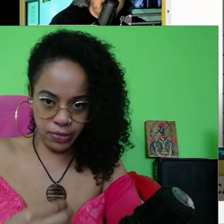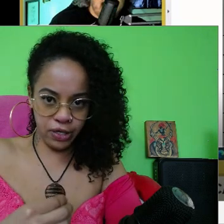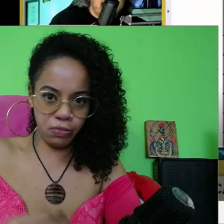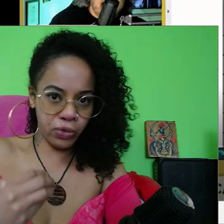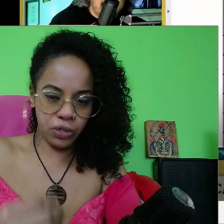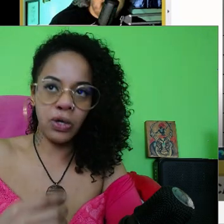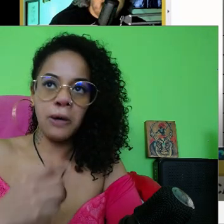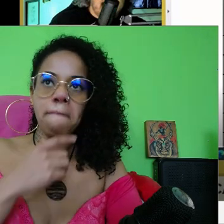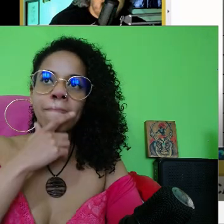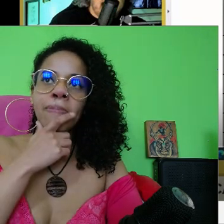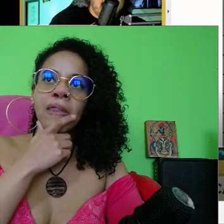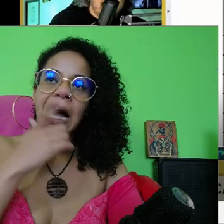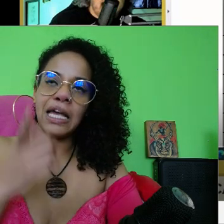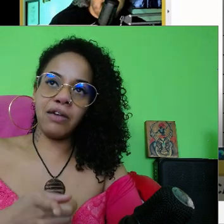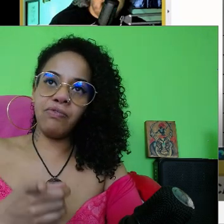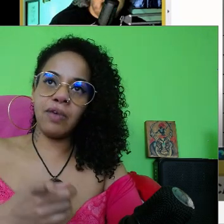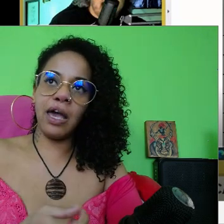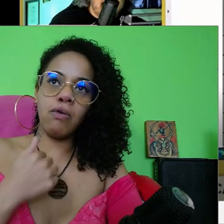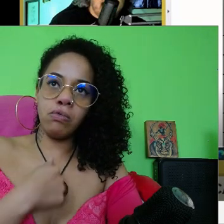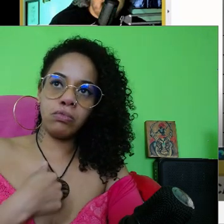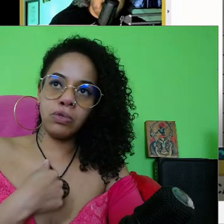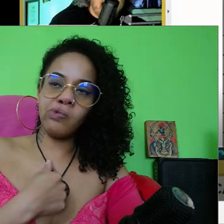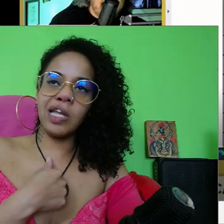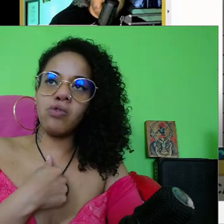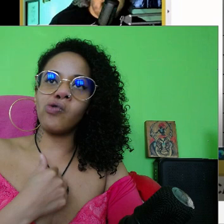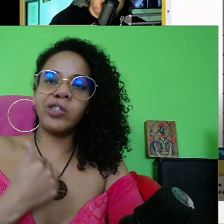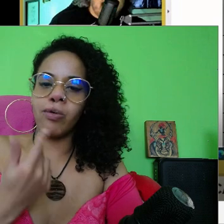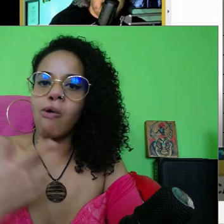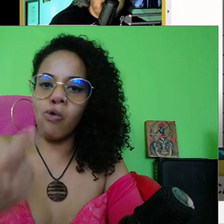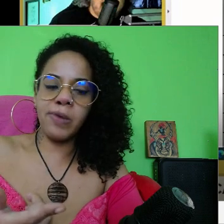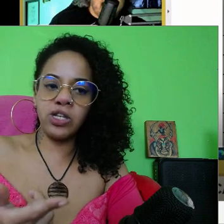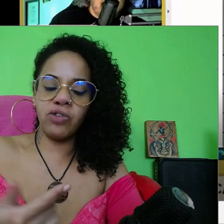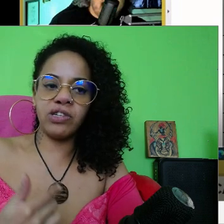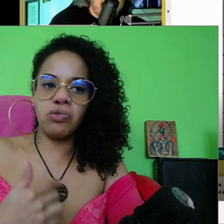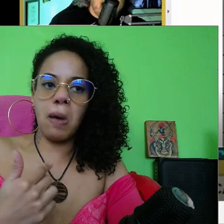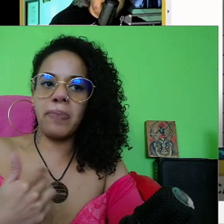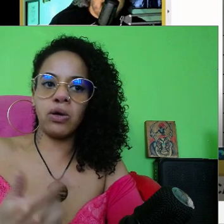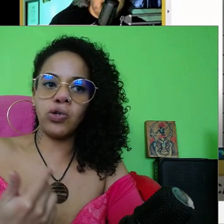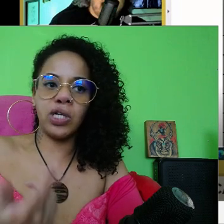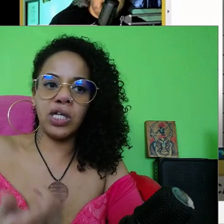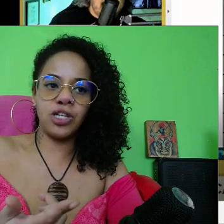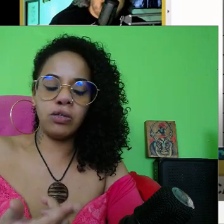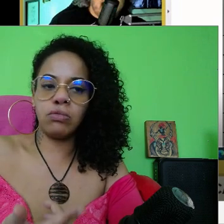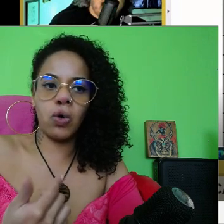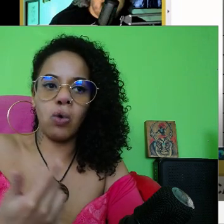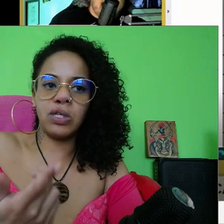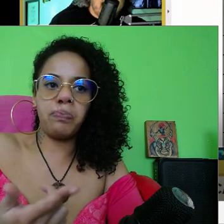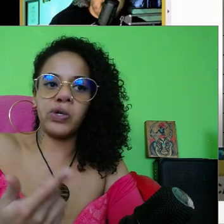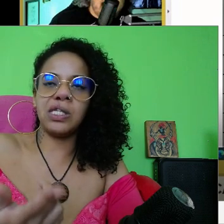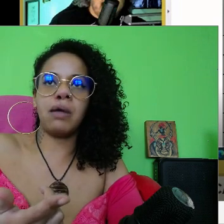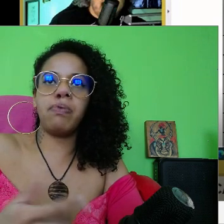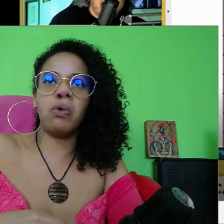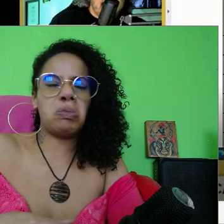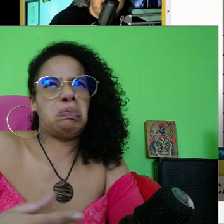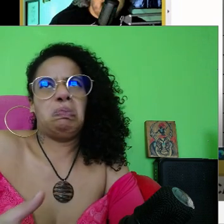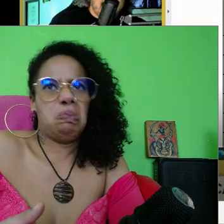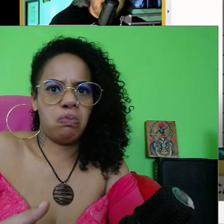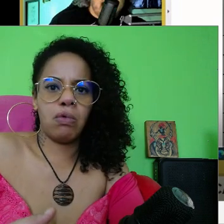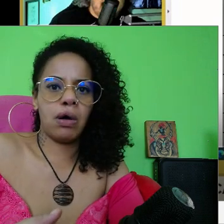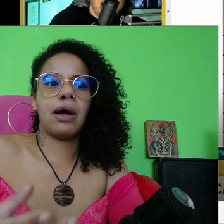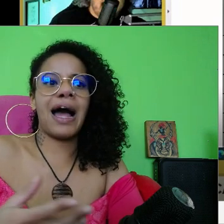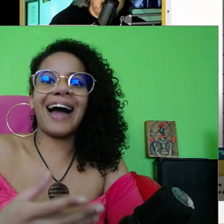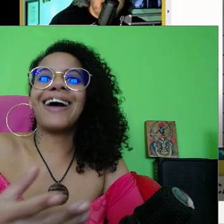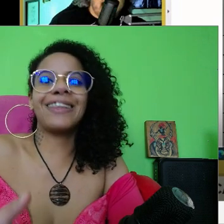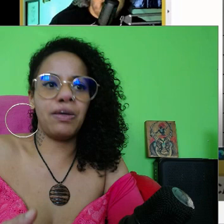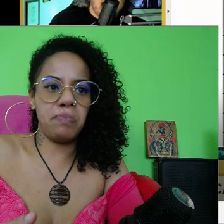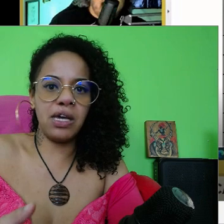burra mano muito aí eu não tenho condição alguma de fazer uma pela autoridade contra por exemplo